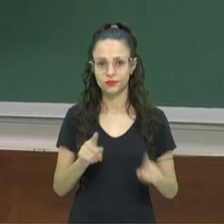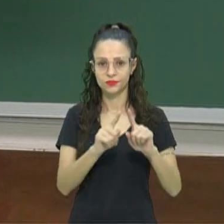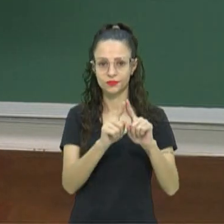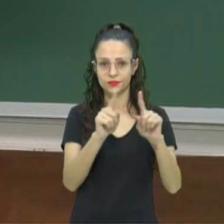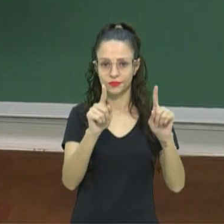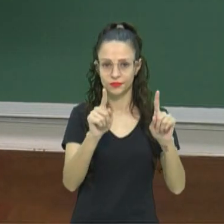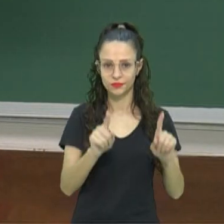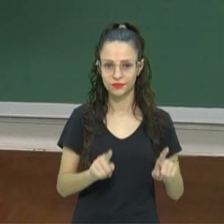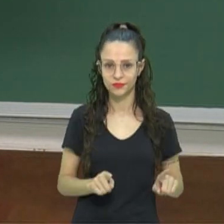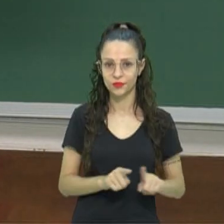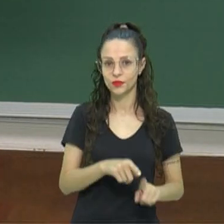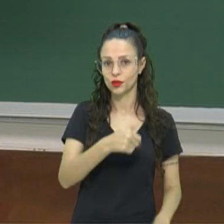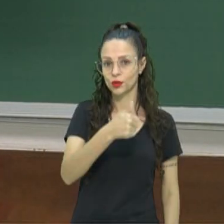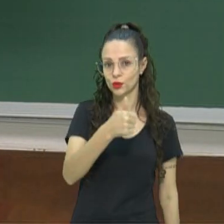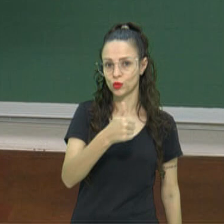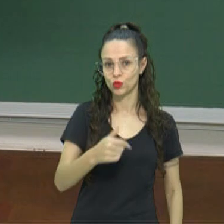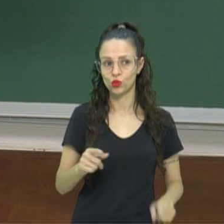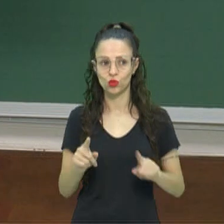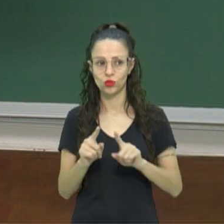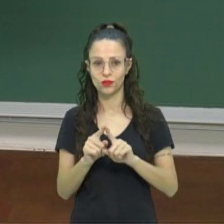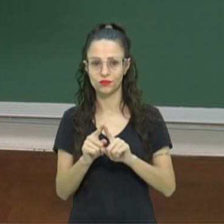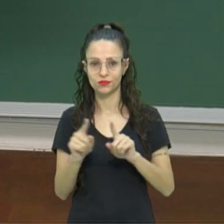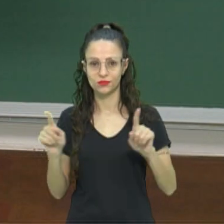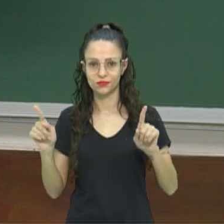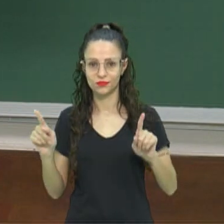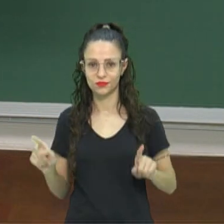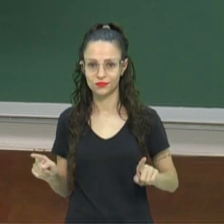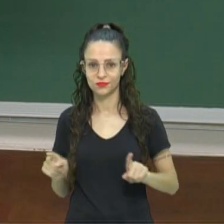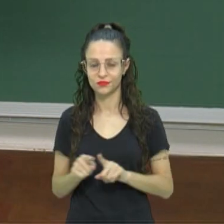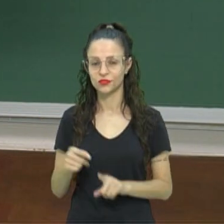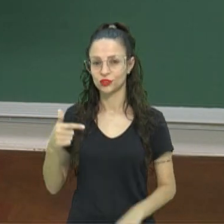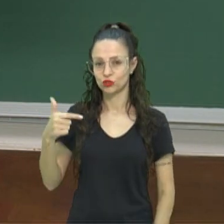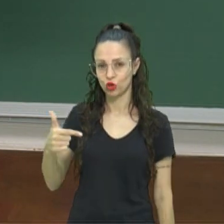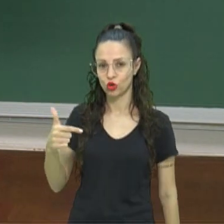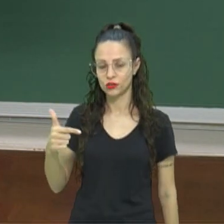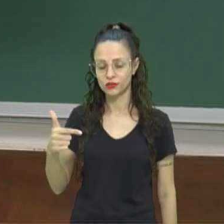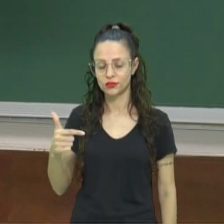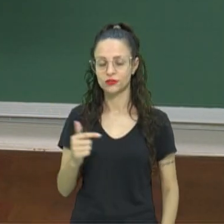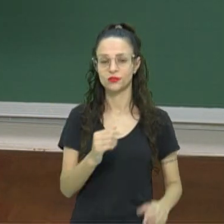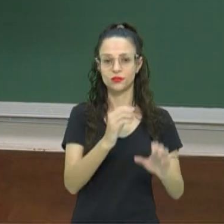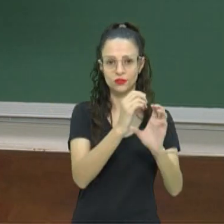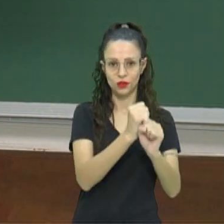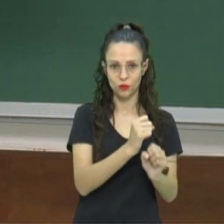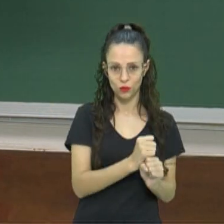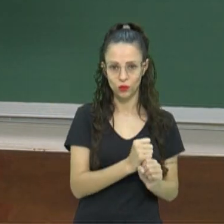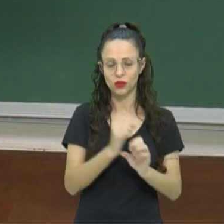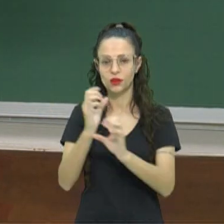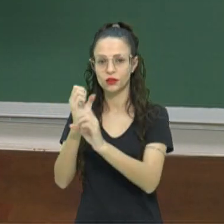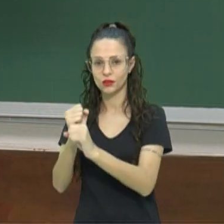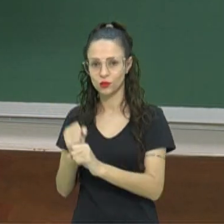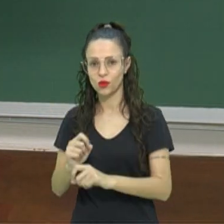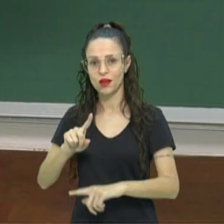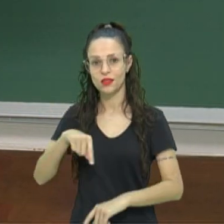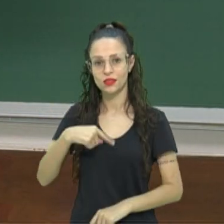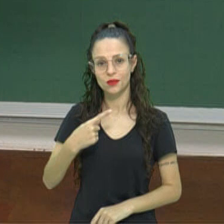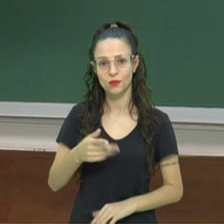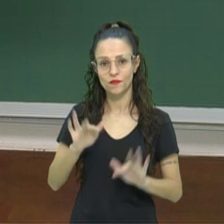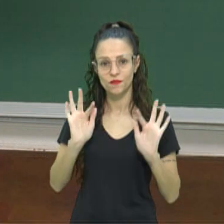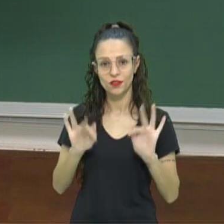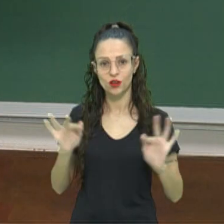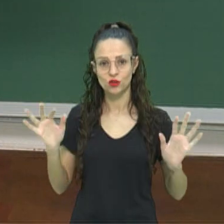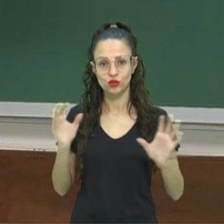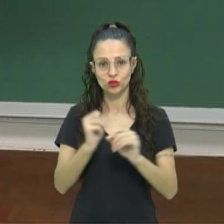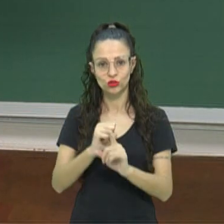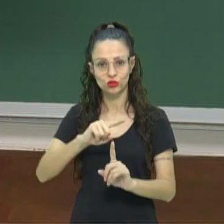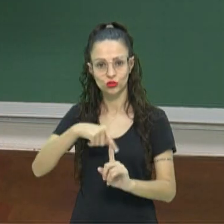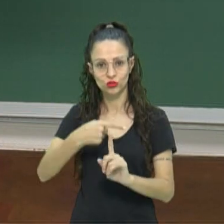1 e a área do retângulo 2. Aí você calcula as duas separadamente e soma tudo no final. Olha como